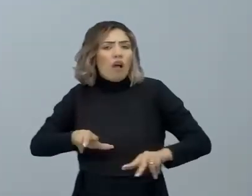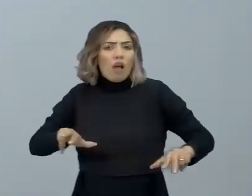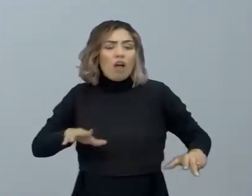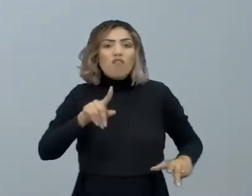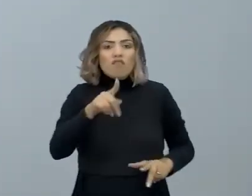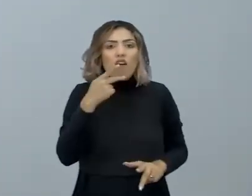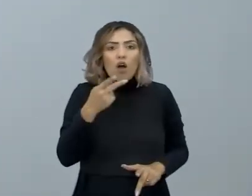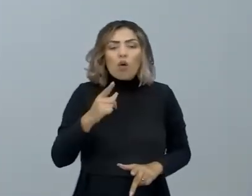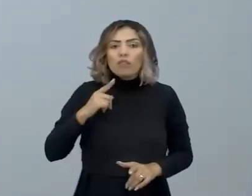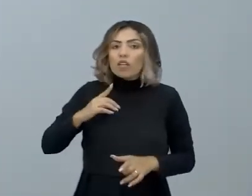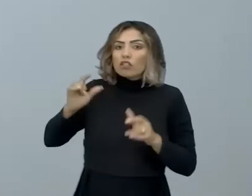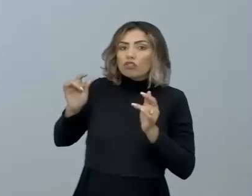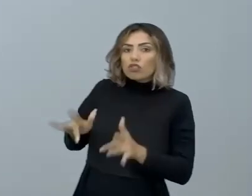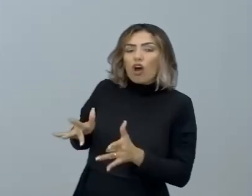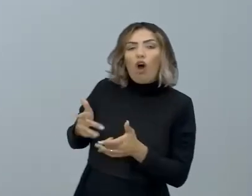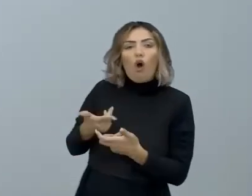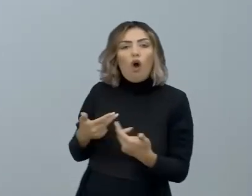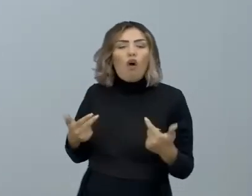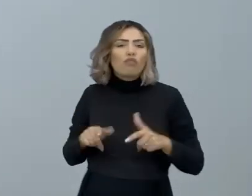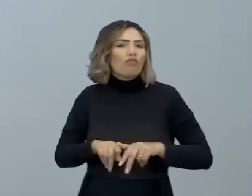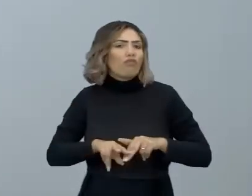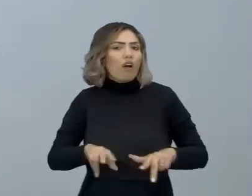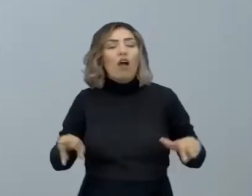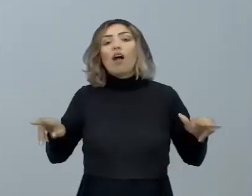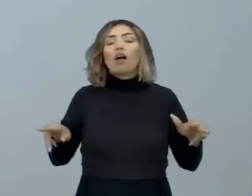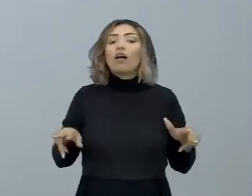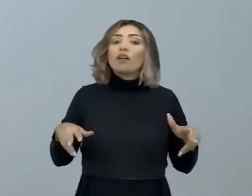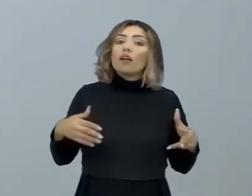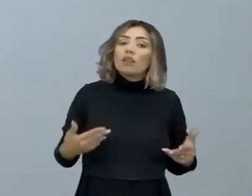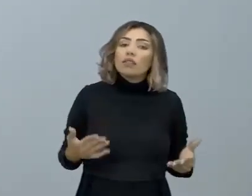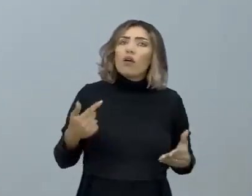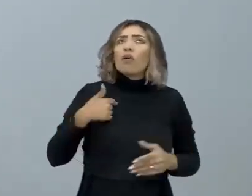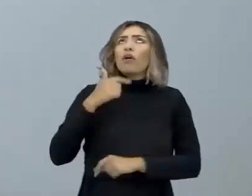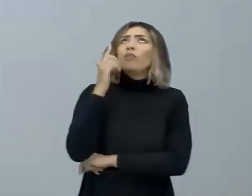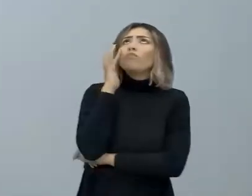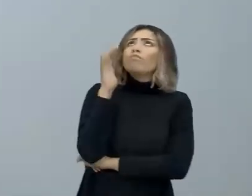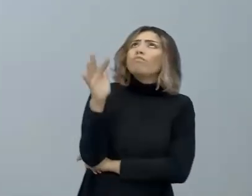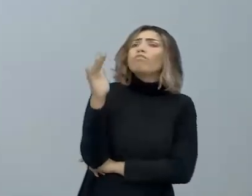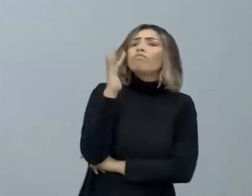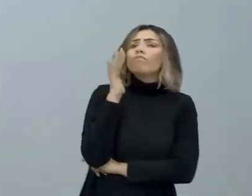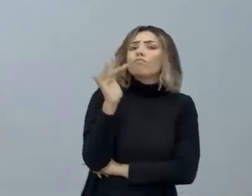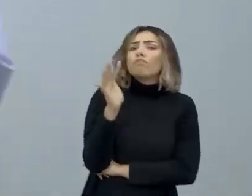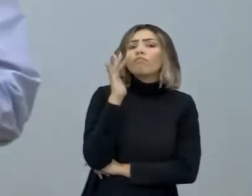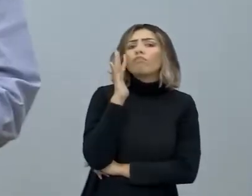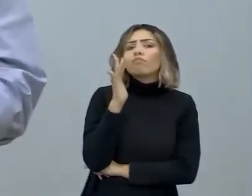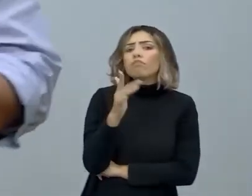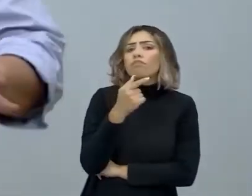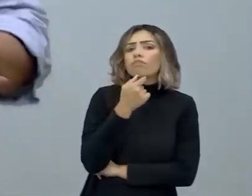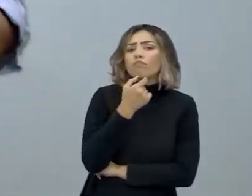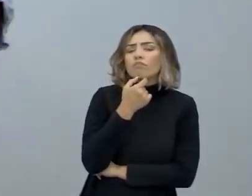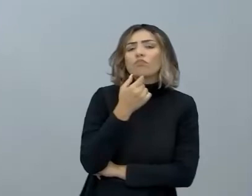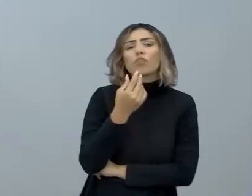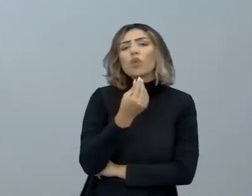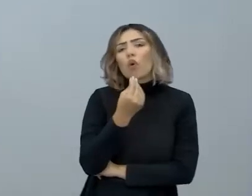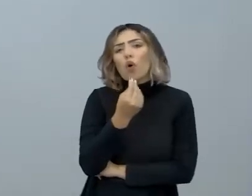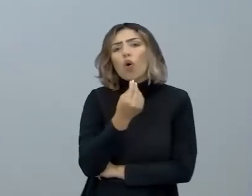Todas essas coisas. Então, assim, eu já fui imaginando, colocando aqui na casa. E, assim,